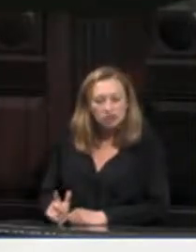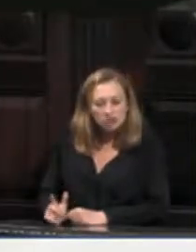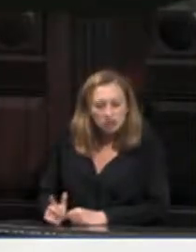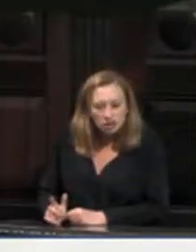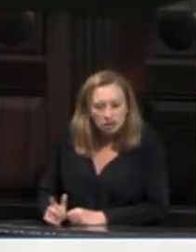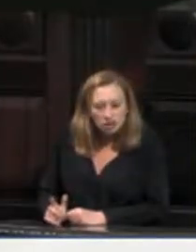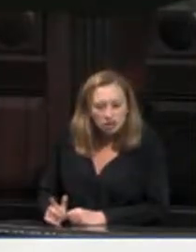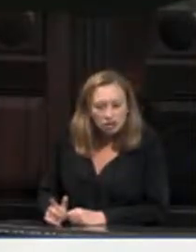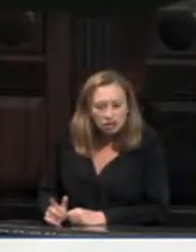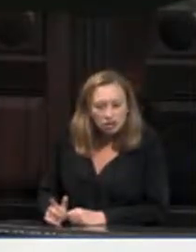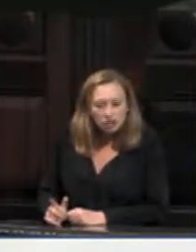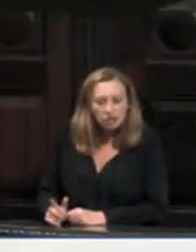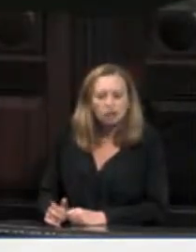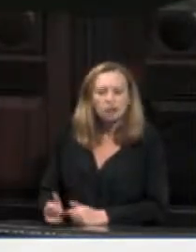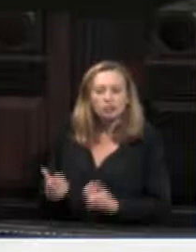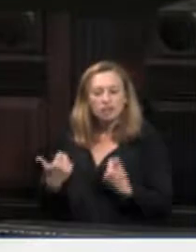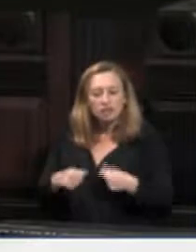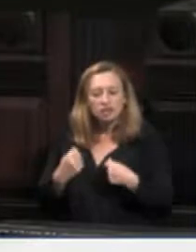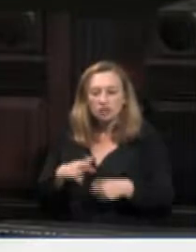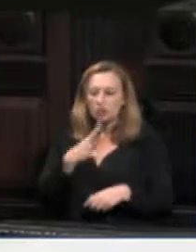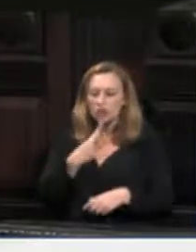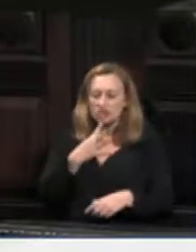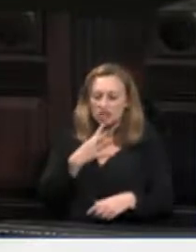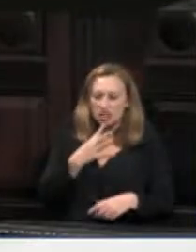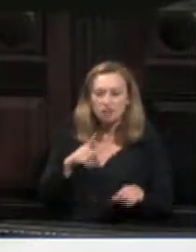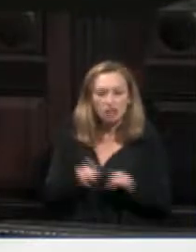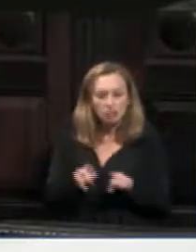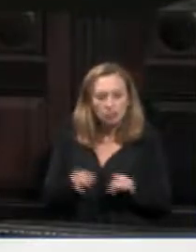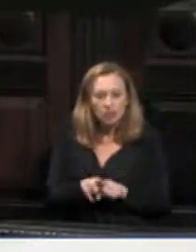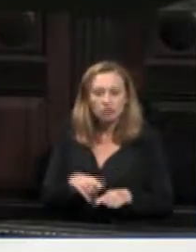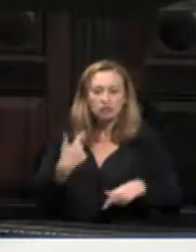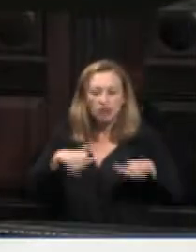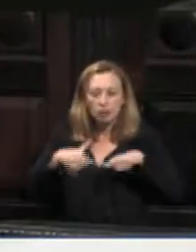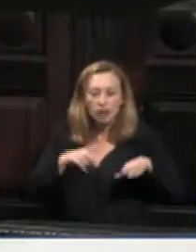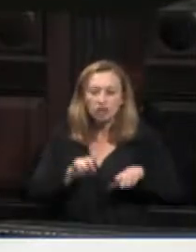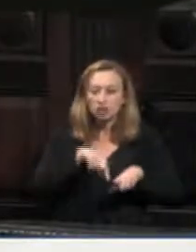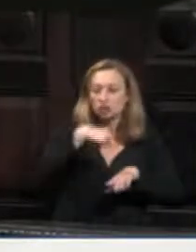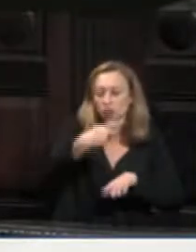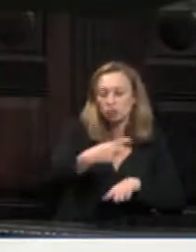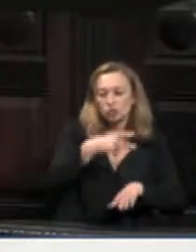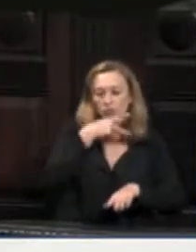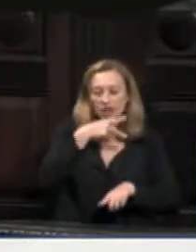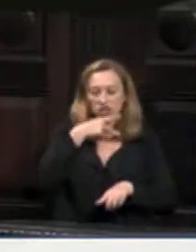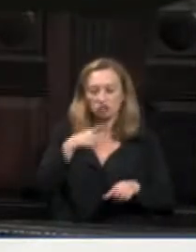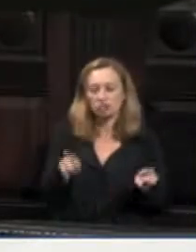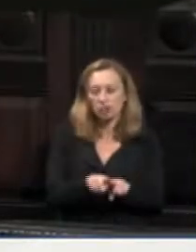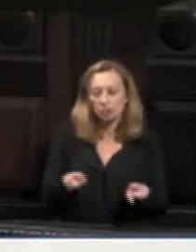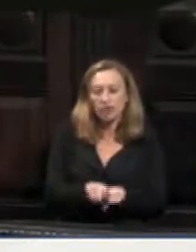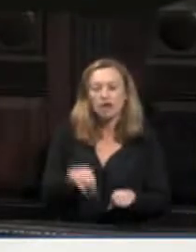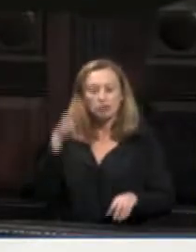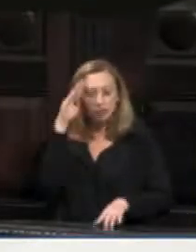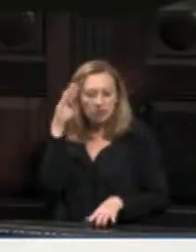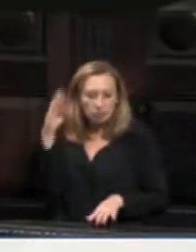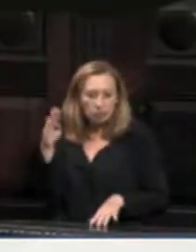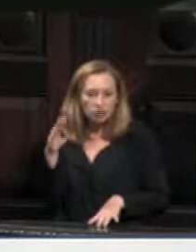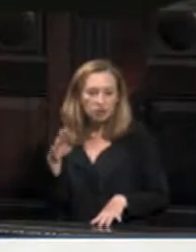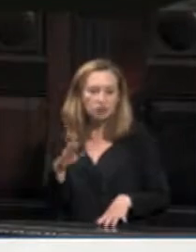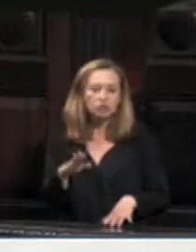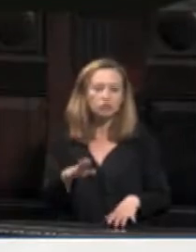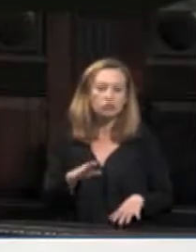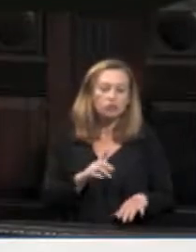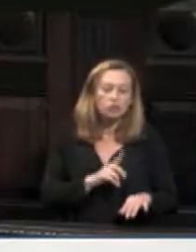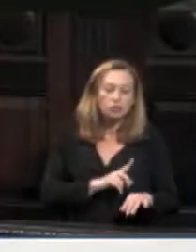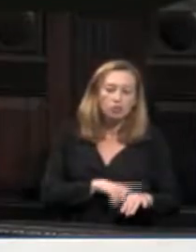A gente tem que reconhecer o trabalho dos presidentes das comissões e, principalmente, quando fazem